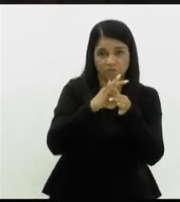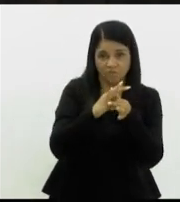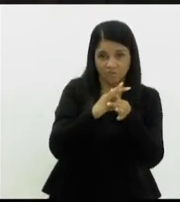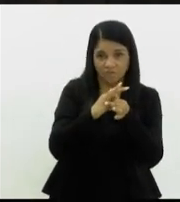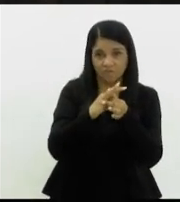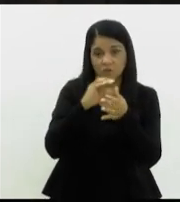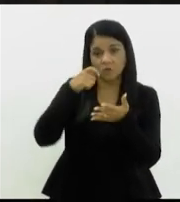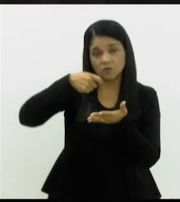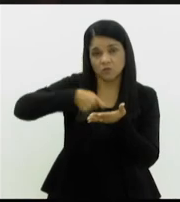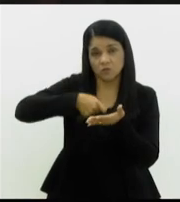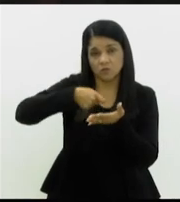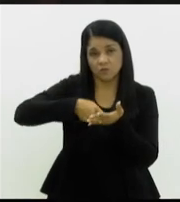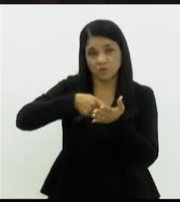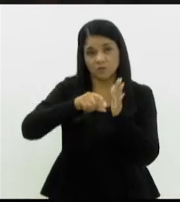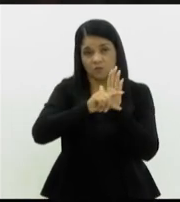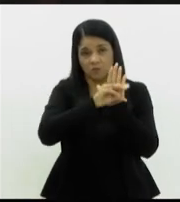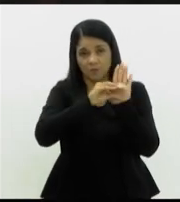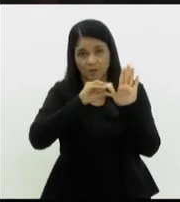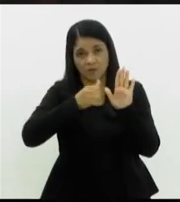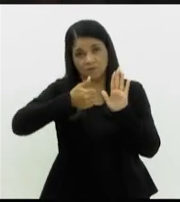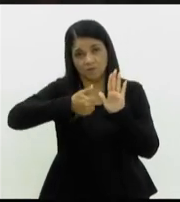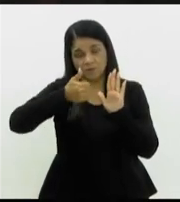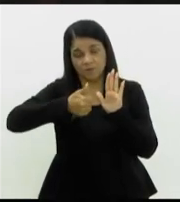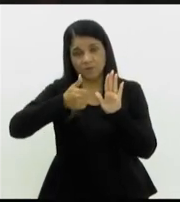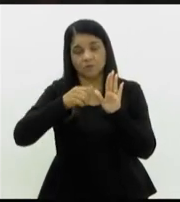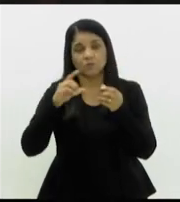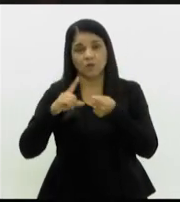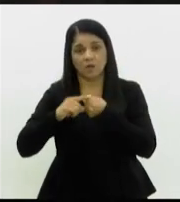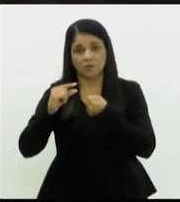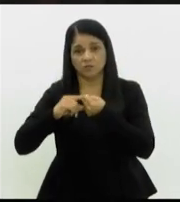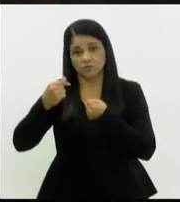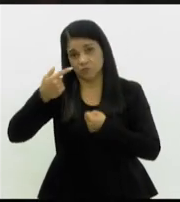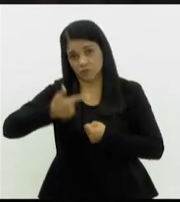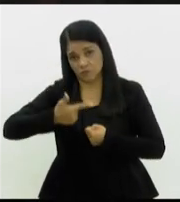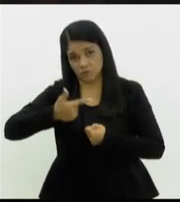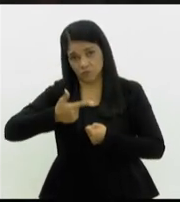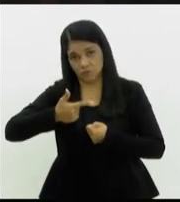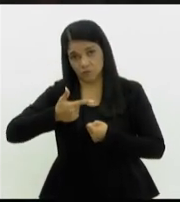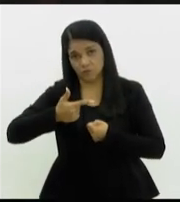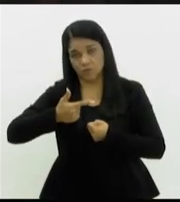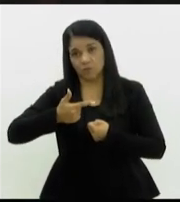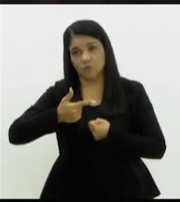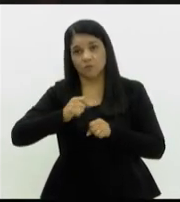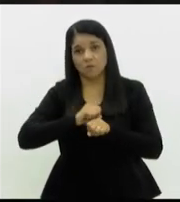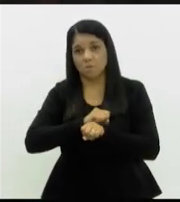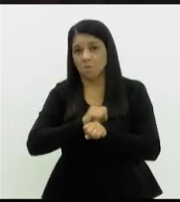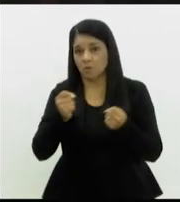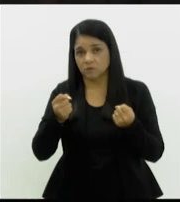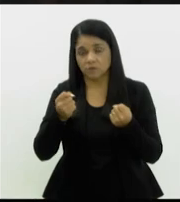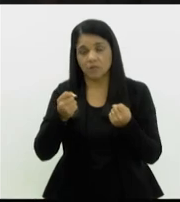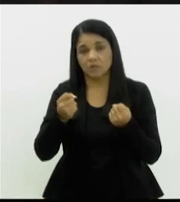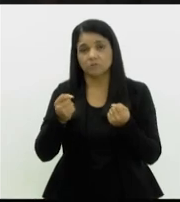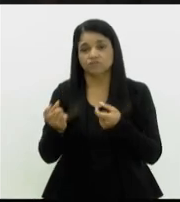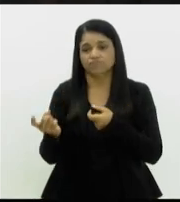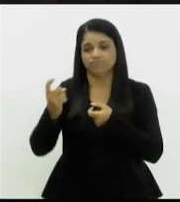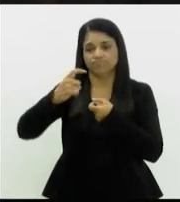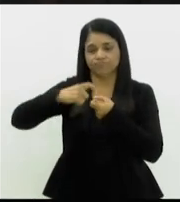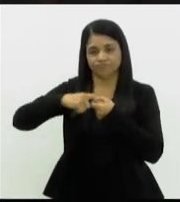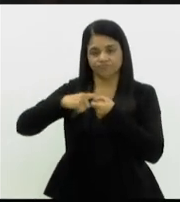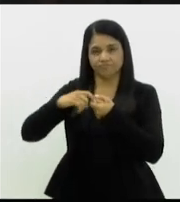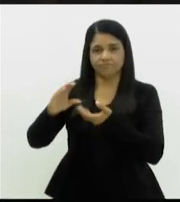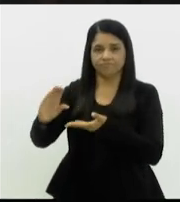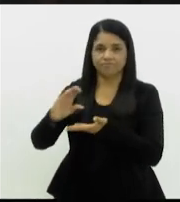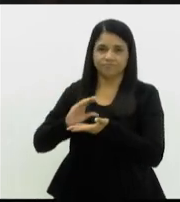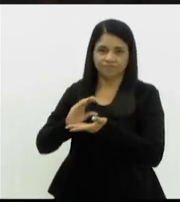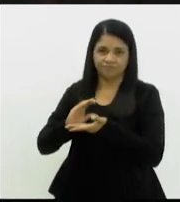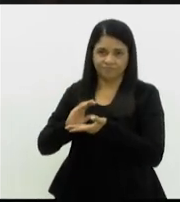às obrigações do parágrafo 1º do artigo 2º, quanto à impossibilidade do pedido de restituição.